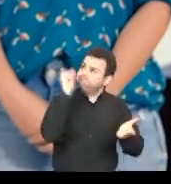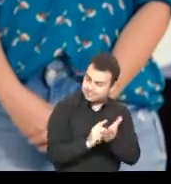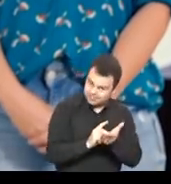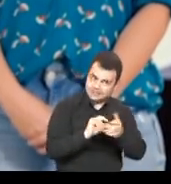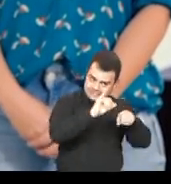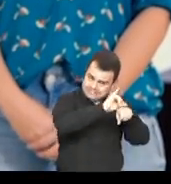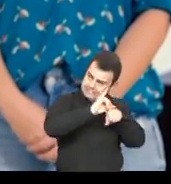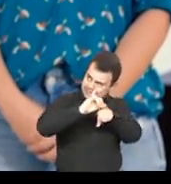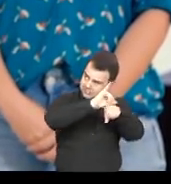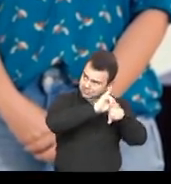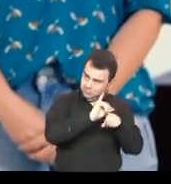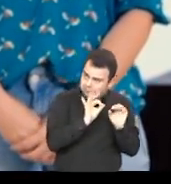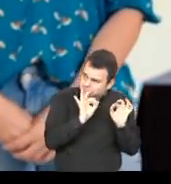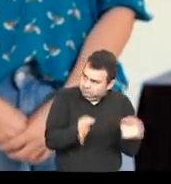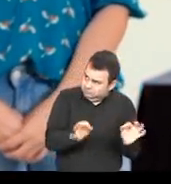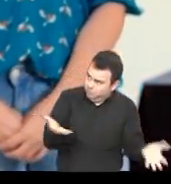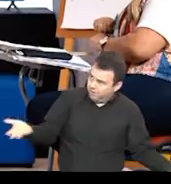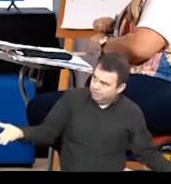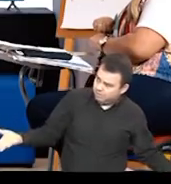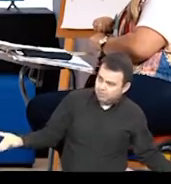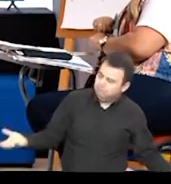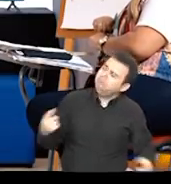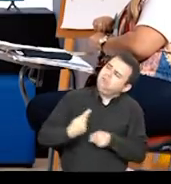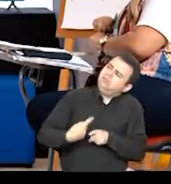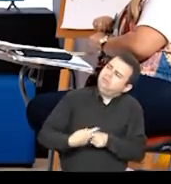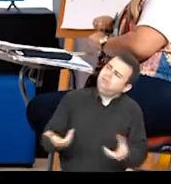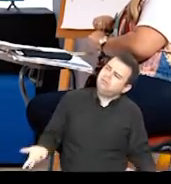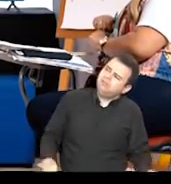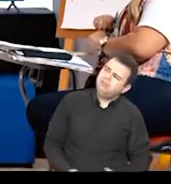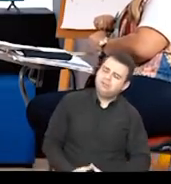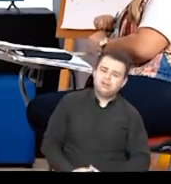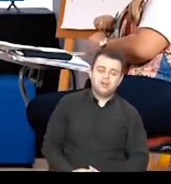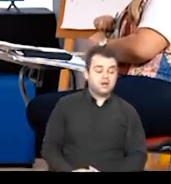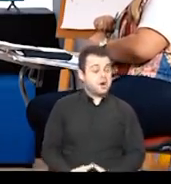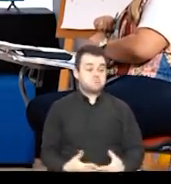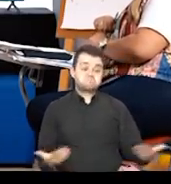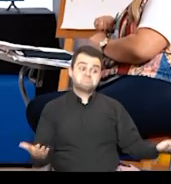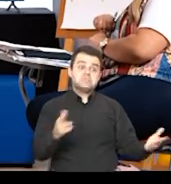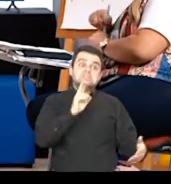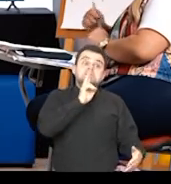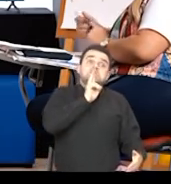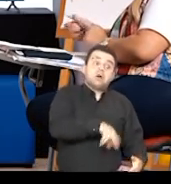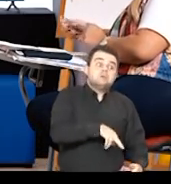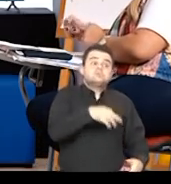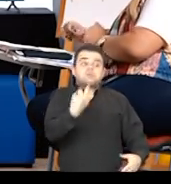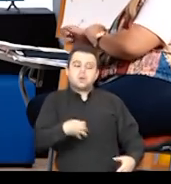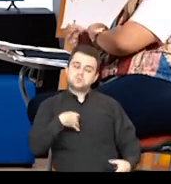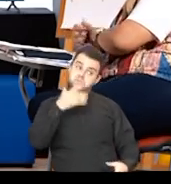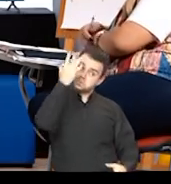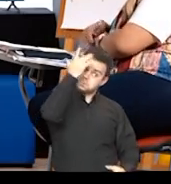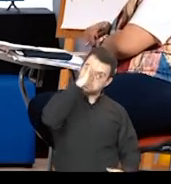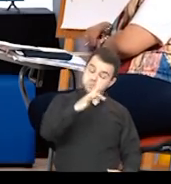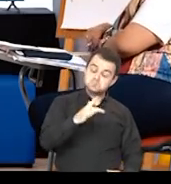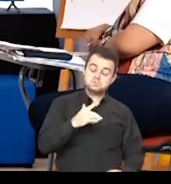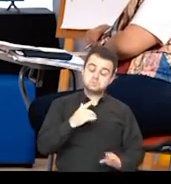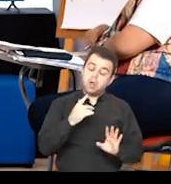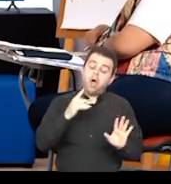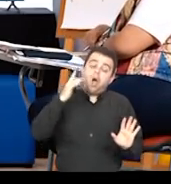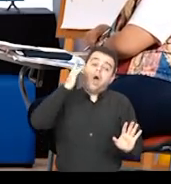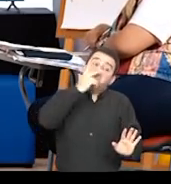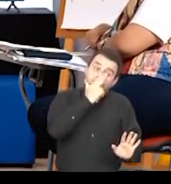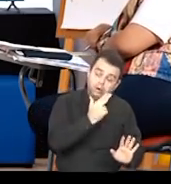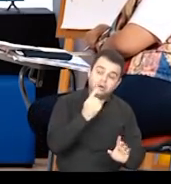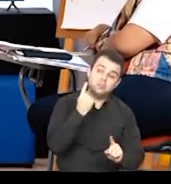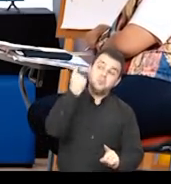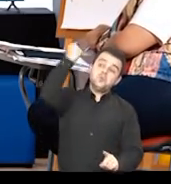vamos para o centro da cidade? Eu não sei ao certo, mas eu acredito que é porque antigamente a